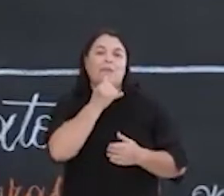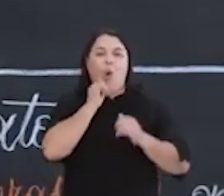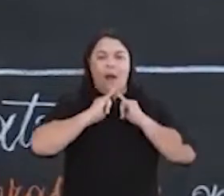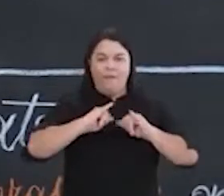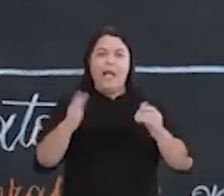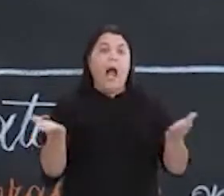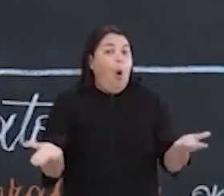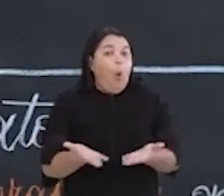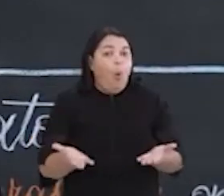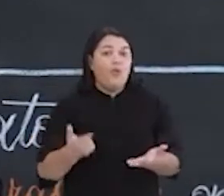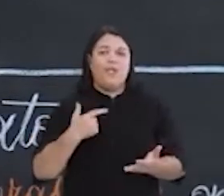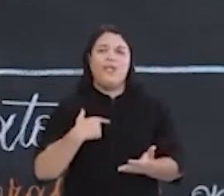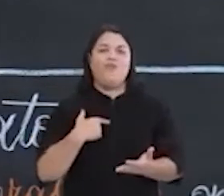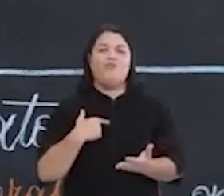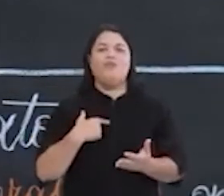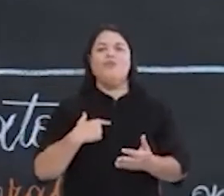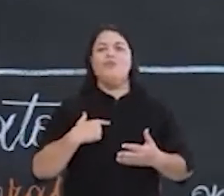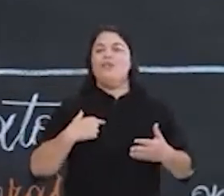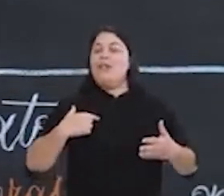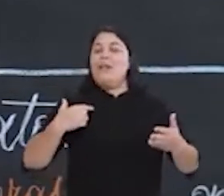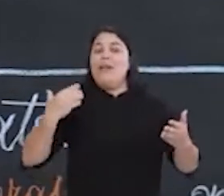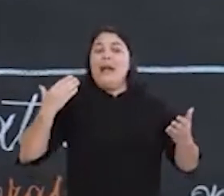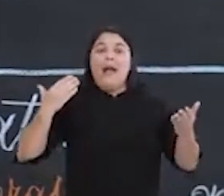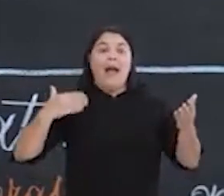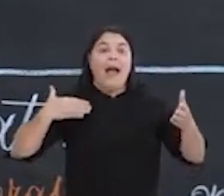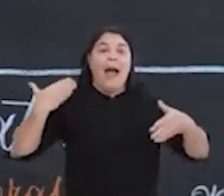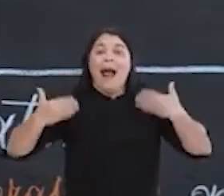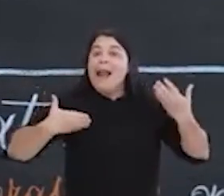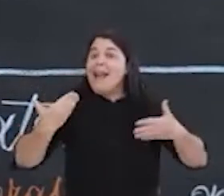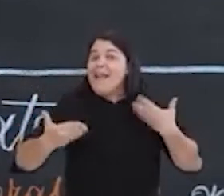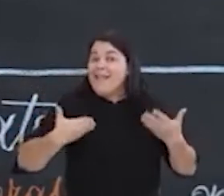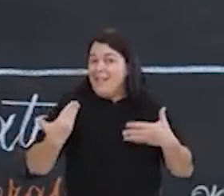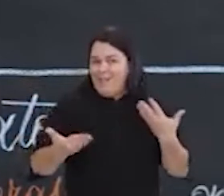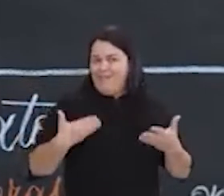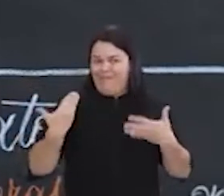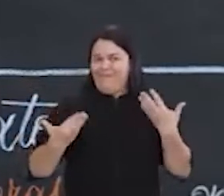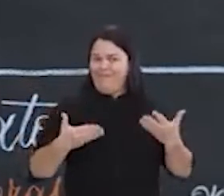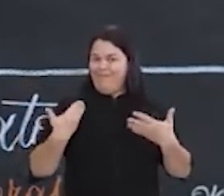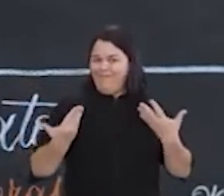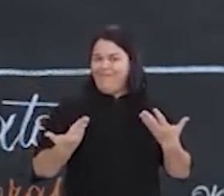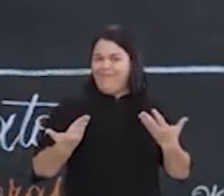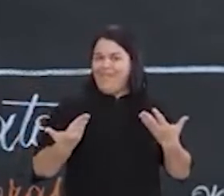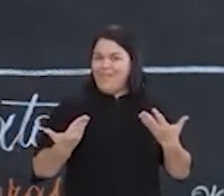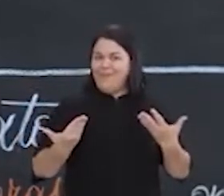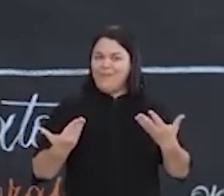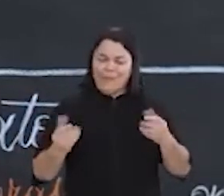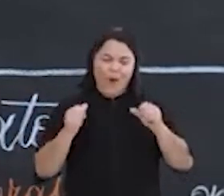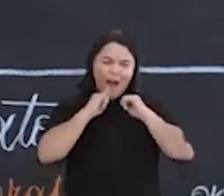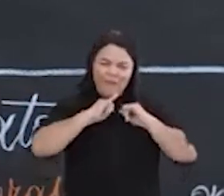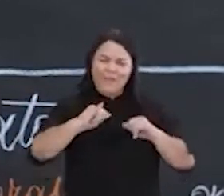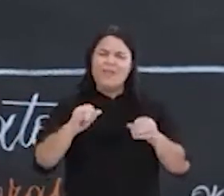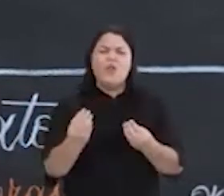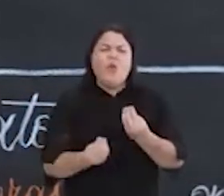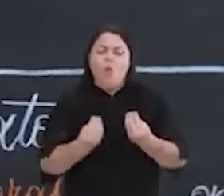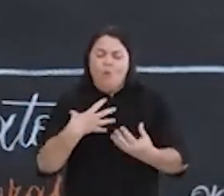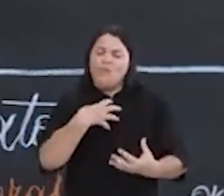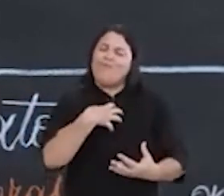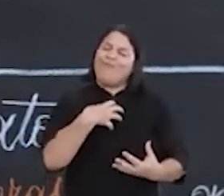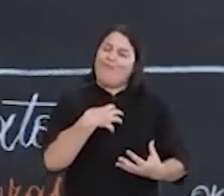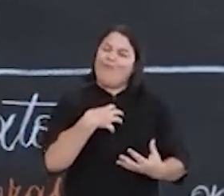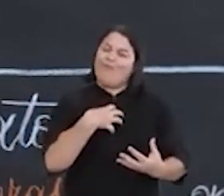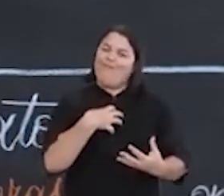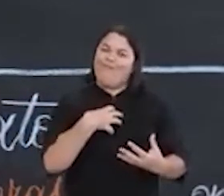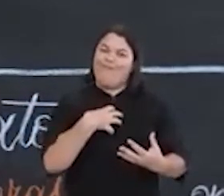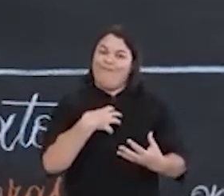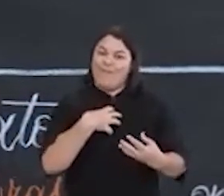eu estou alegre. Esse alegre aí, ele está dentro da minha frase para dar uma característica de uma pessoa, de um ser humano, para mostrar algo